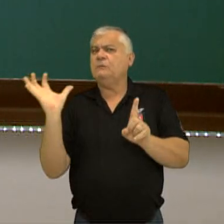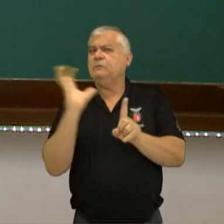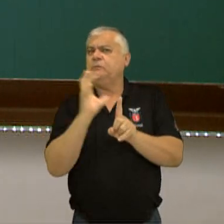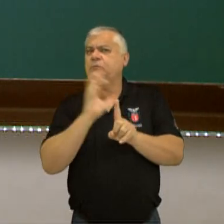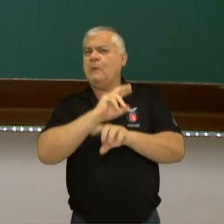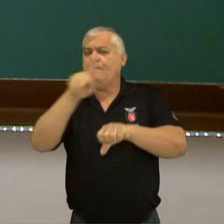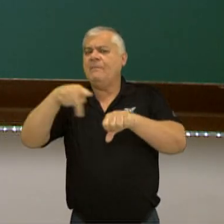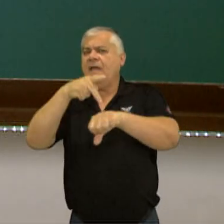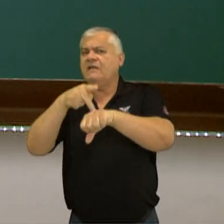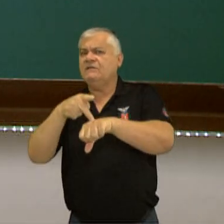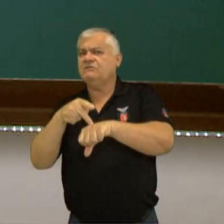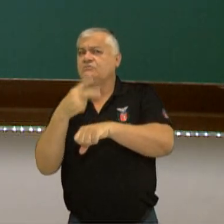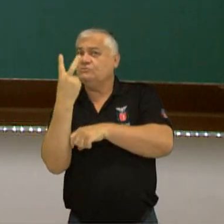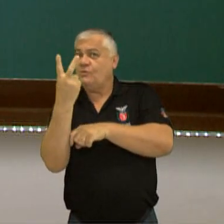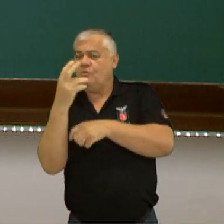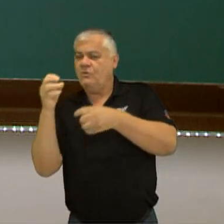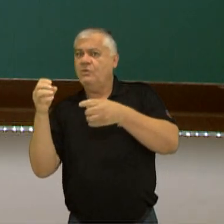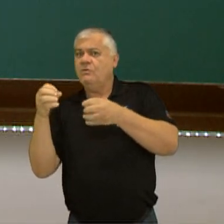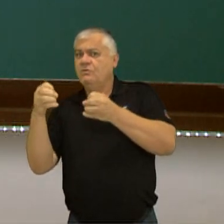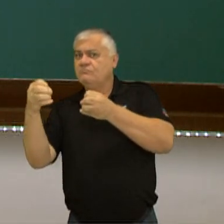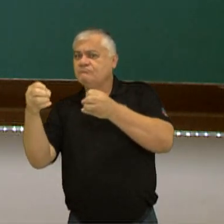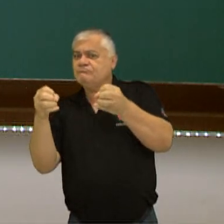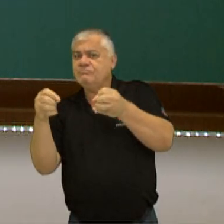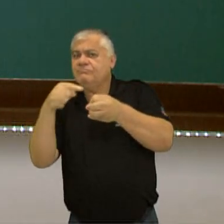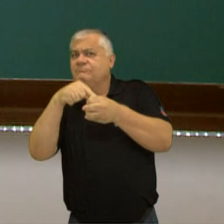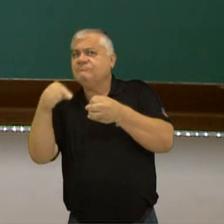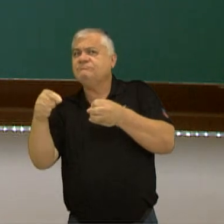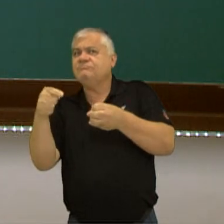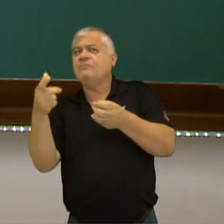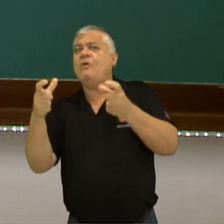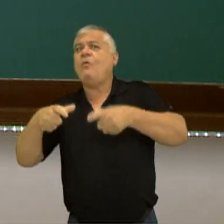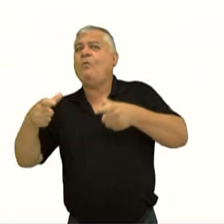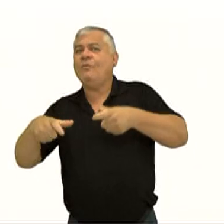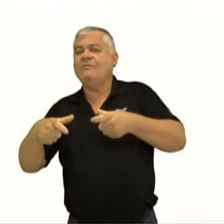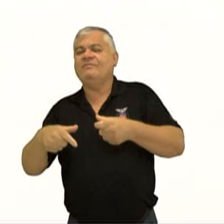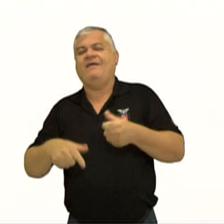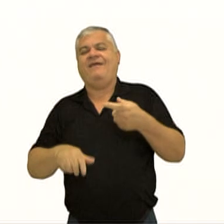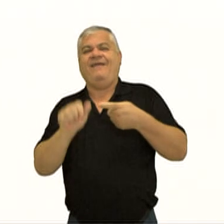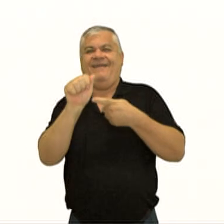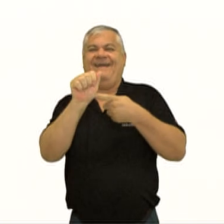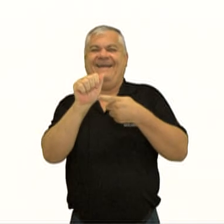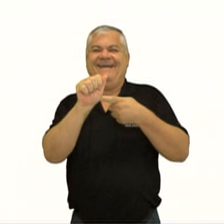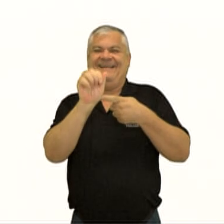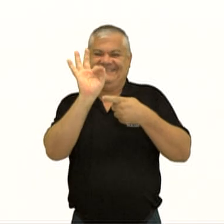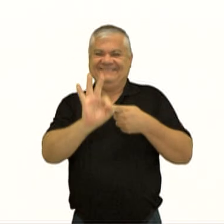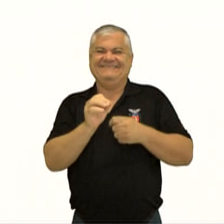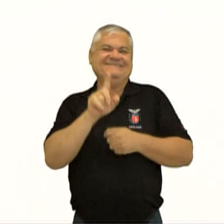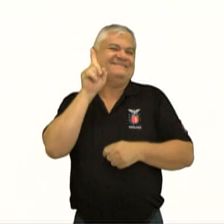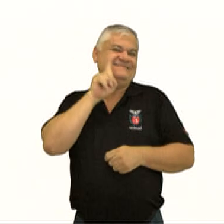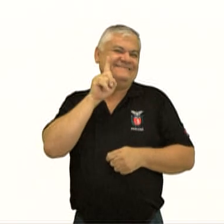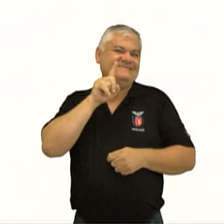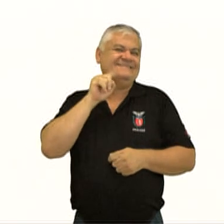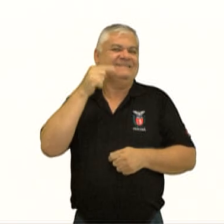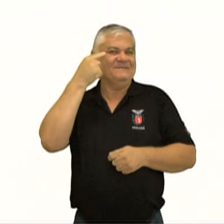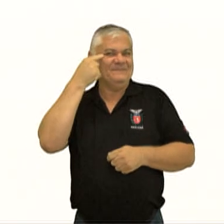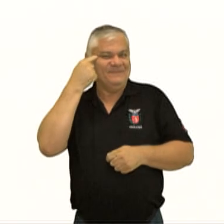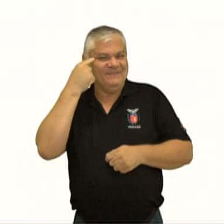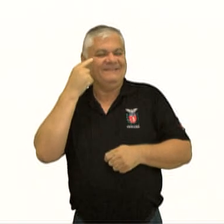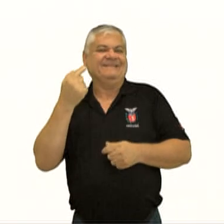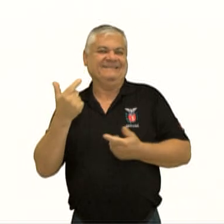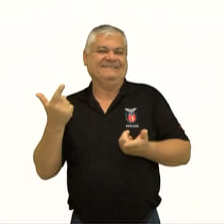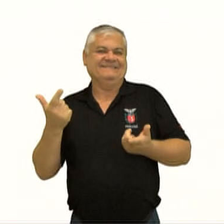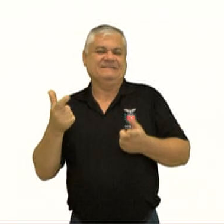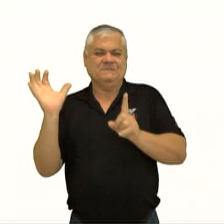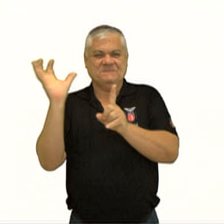influência de imigrantes de alguns países. E quais eram esses imigrantes? Resposta correta, letra A. Americanos e japoneses,